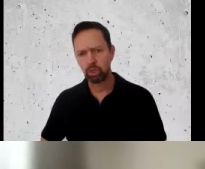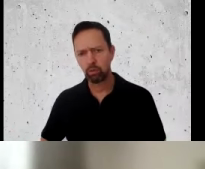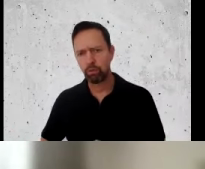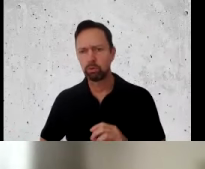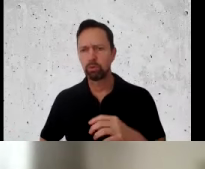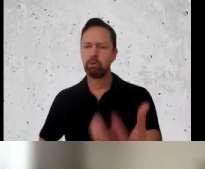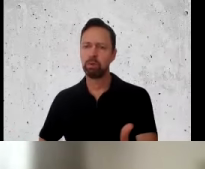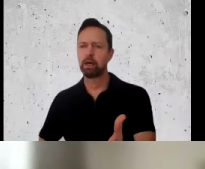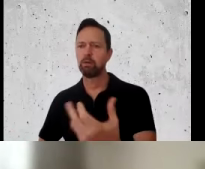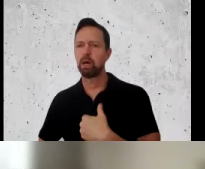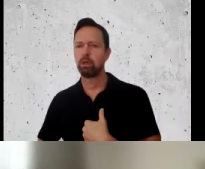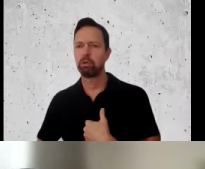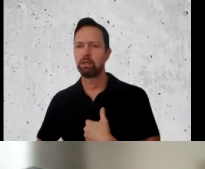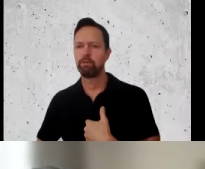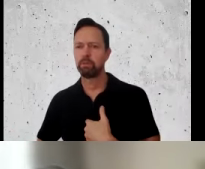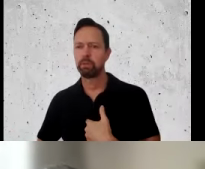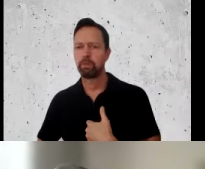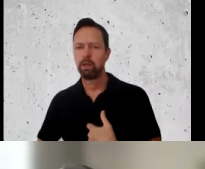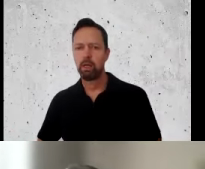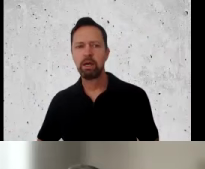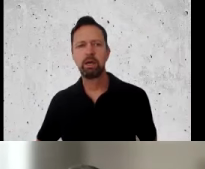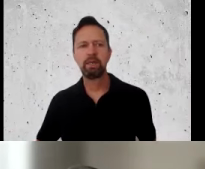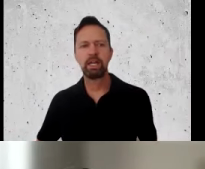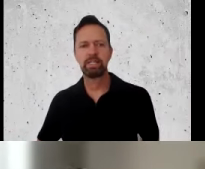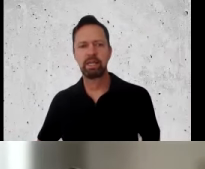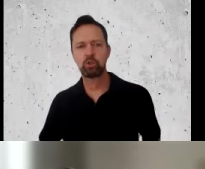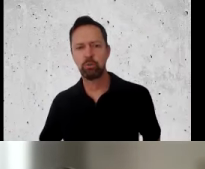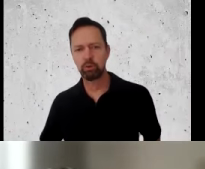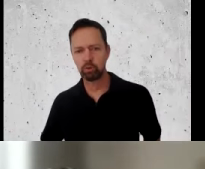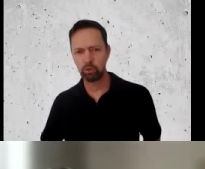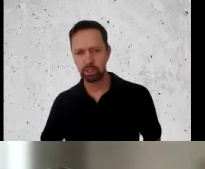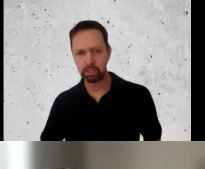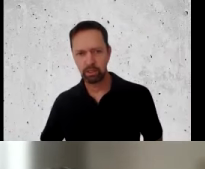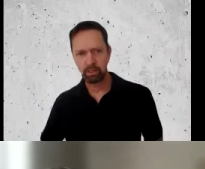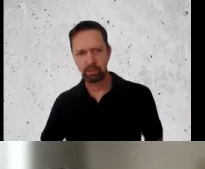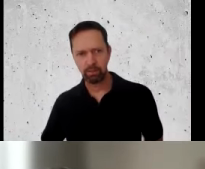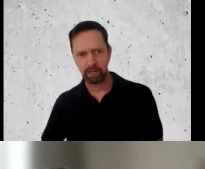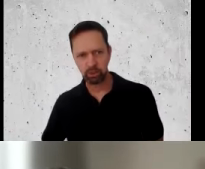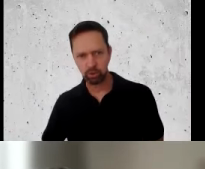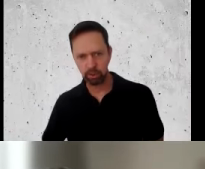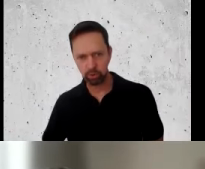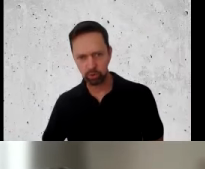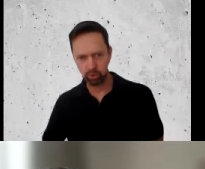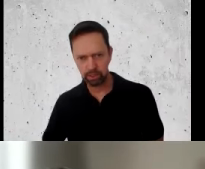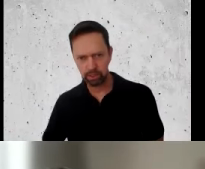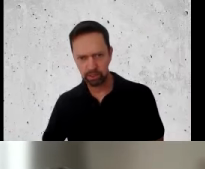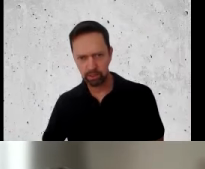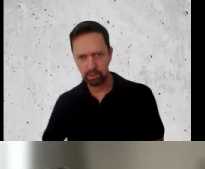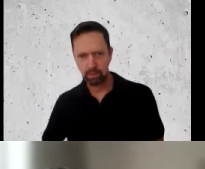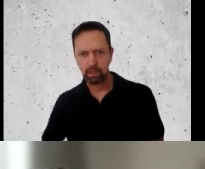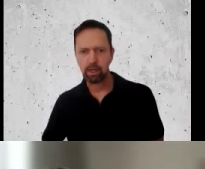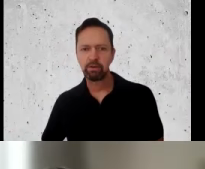mercado, chega um ponto que no mercado é maior do que na firma. E o que interessa é a soma dos dois. Então, você pega a soma dos